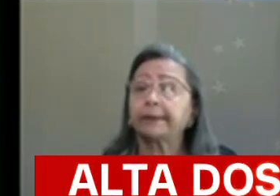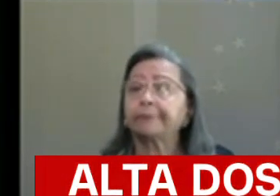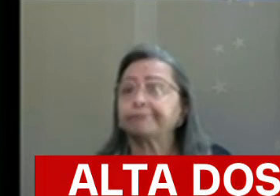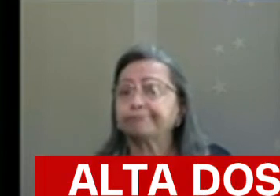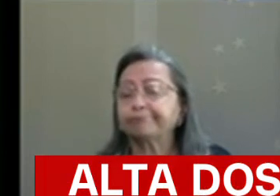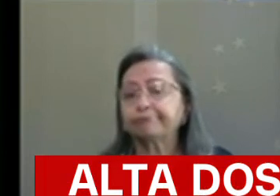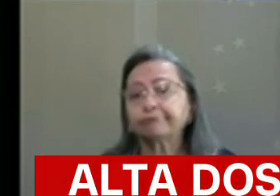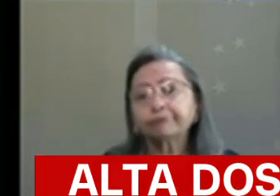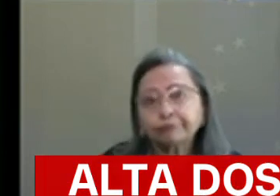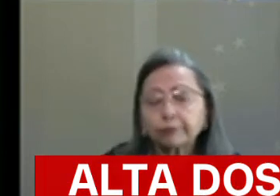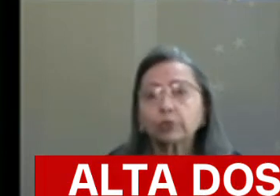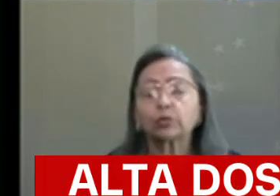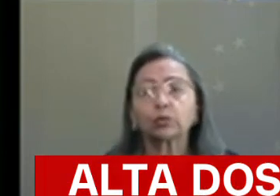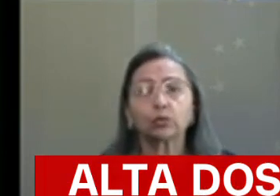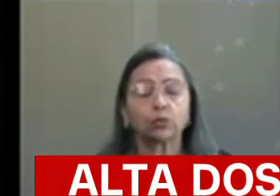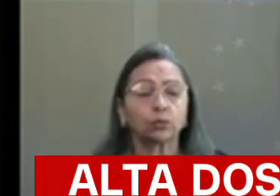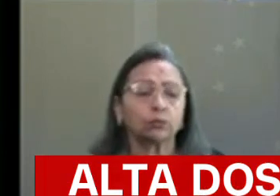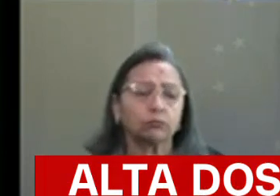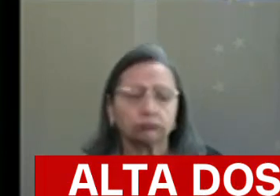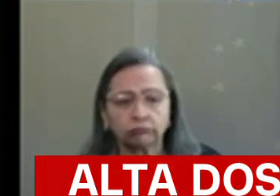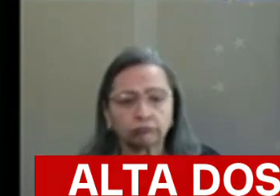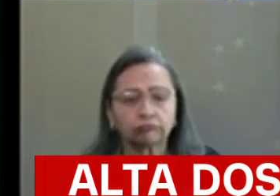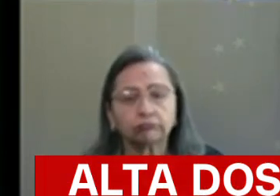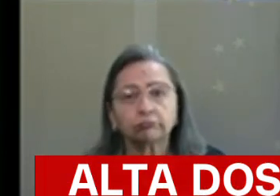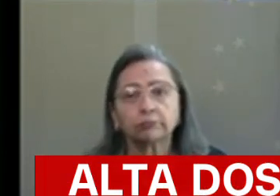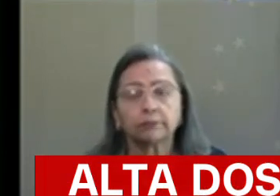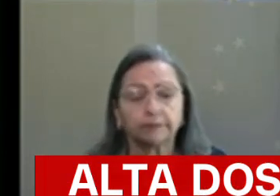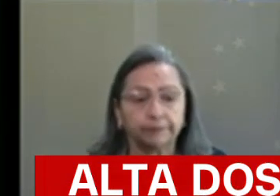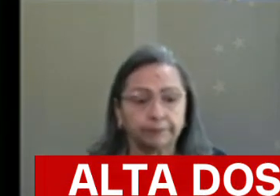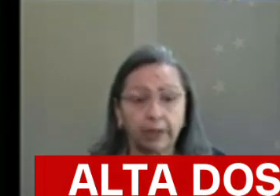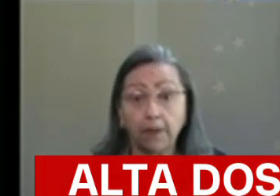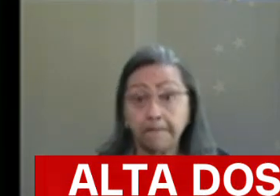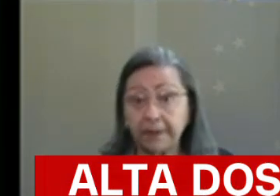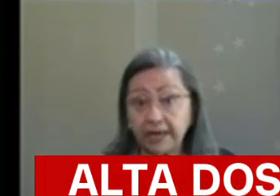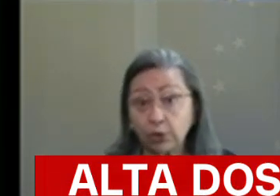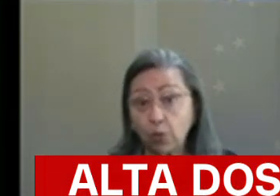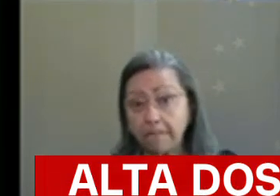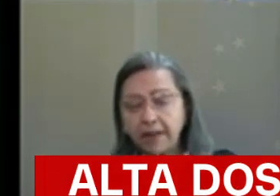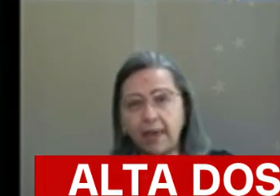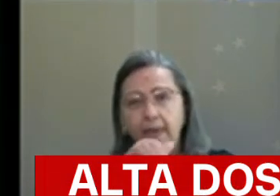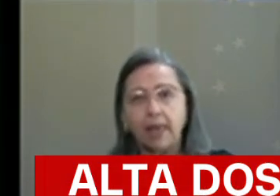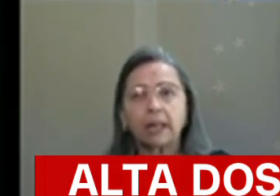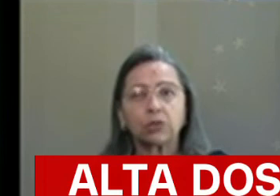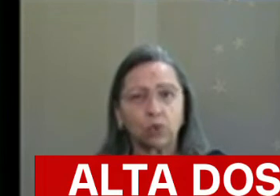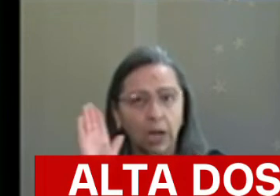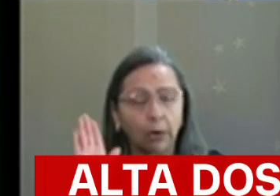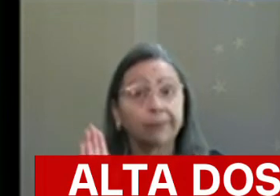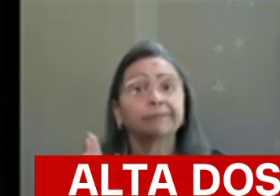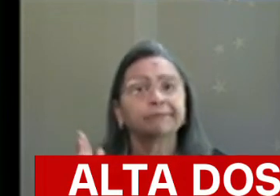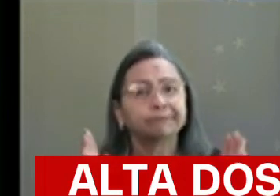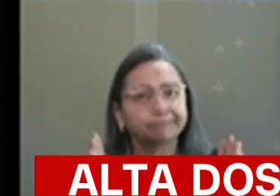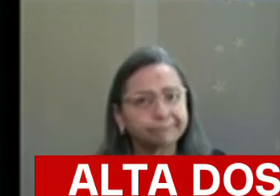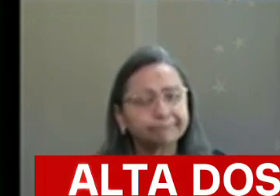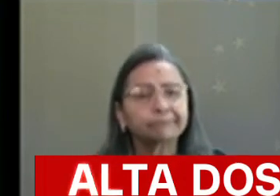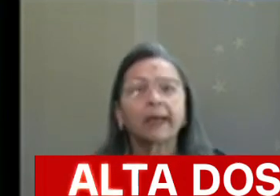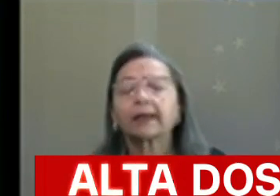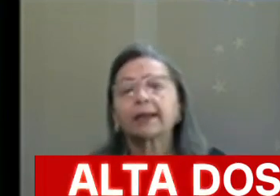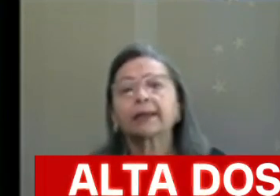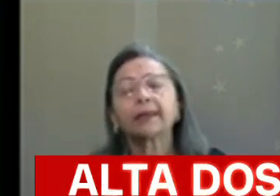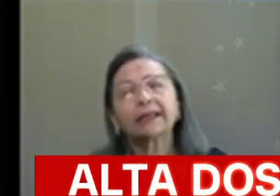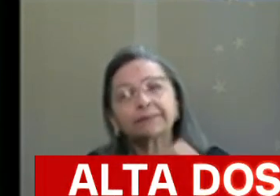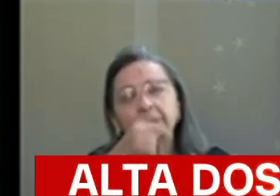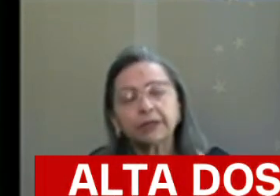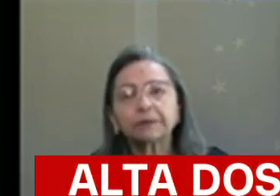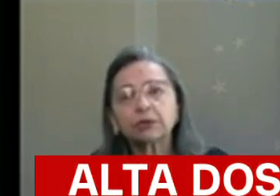dispositivo em relação às vedações previstas para o período pré-eleitoral, exatamente aquele em que as medidas deverão